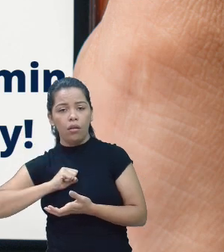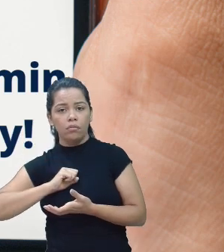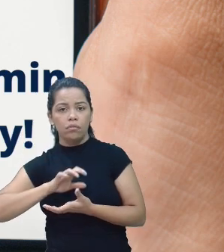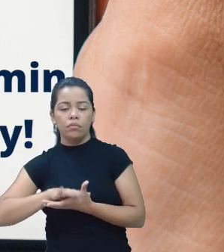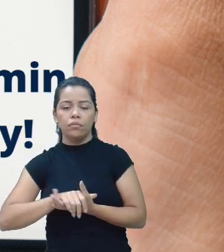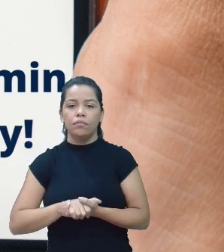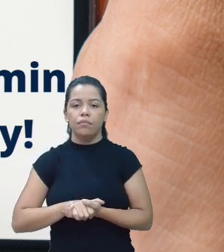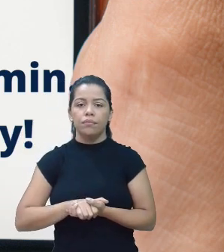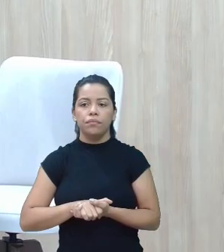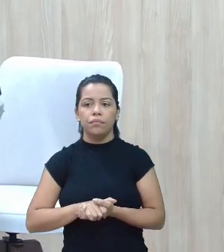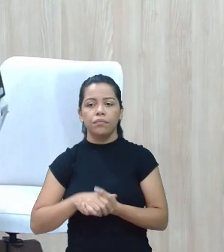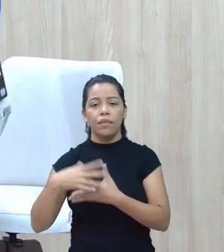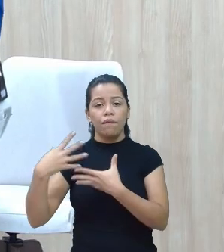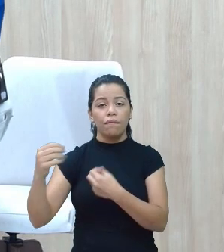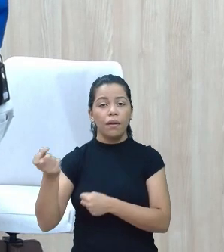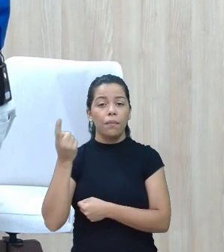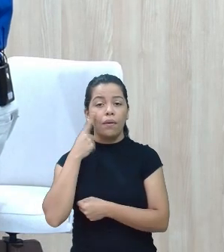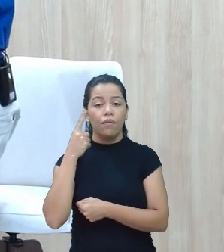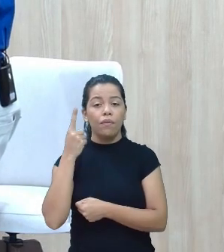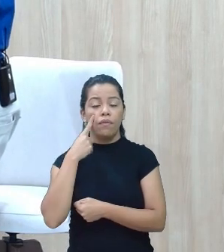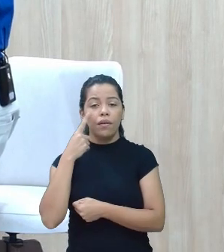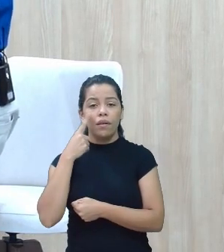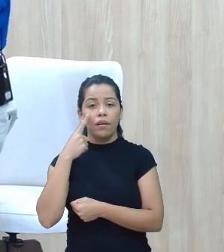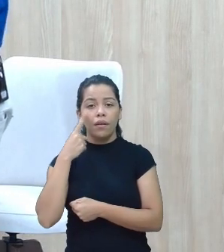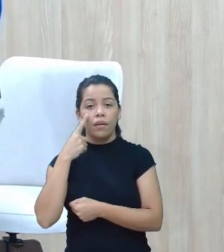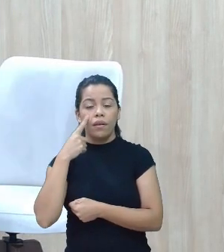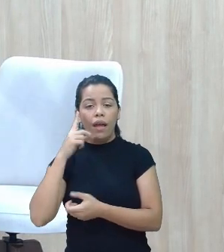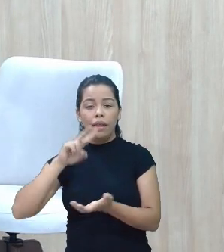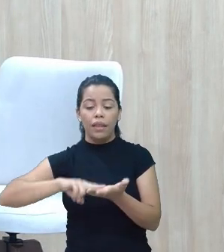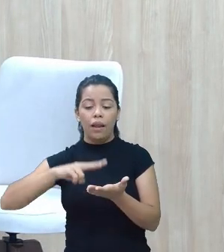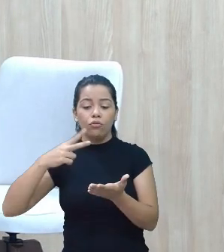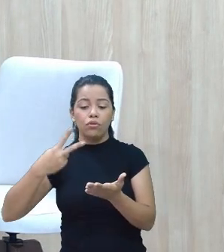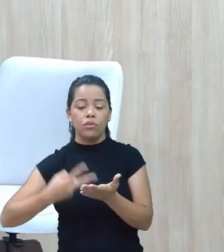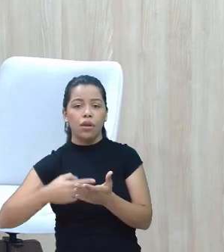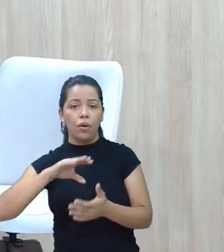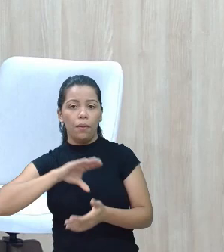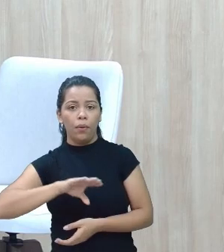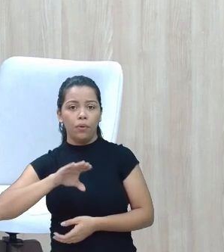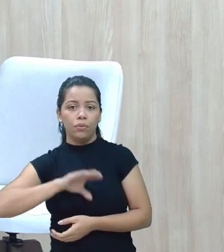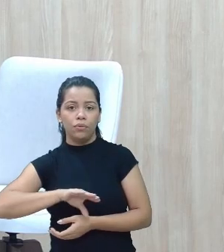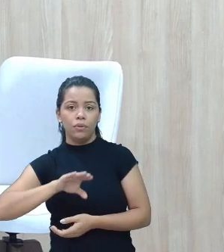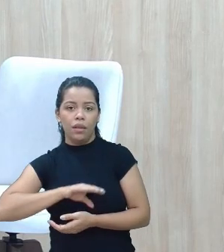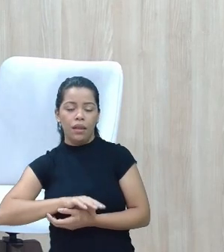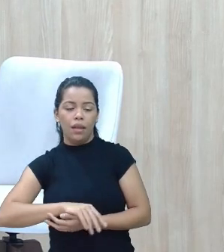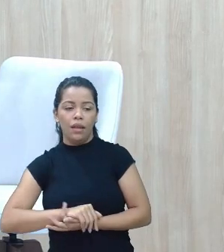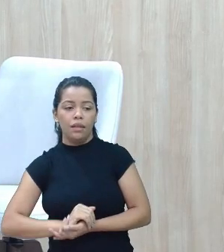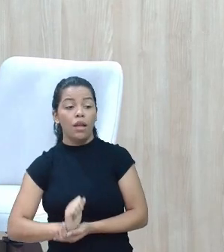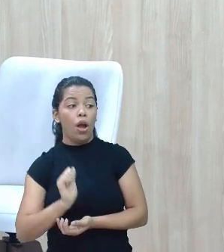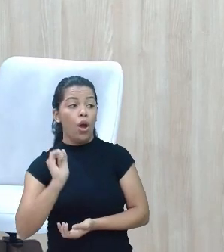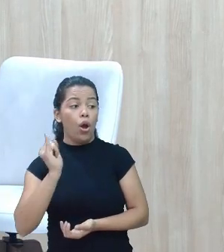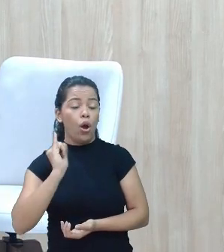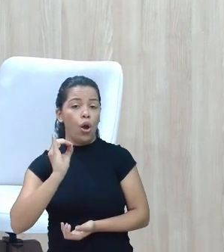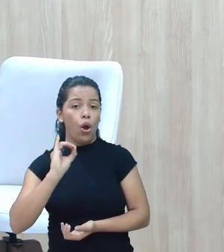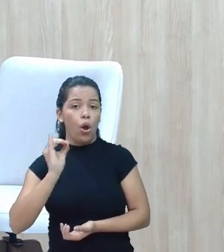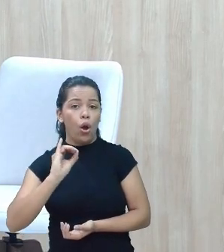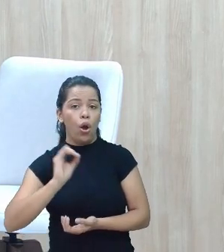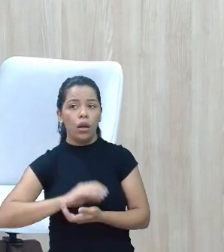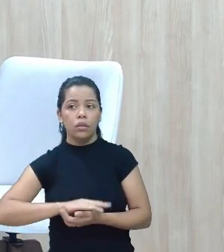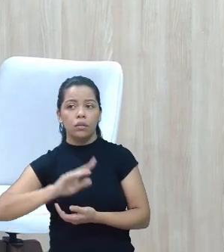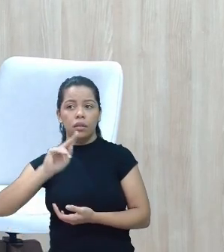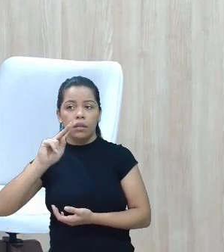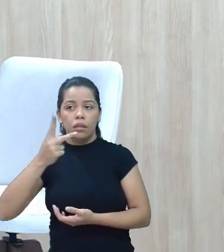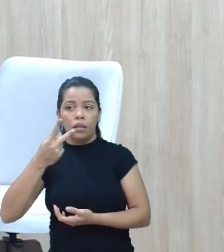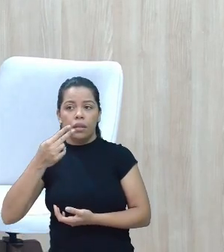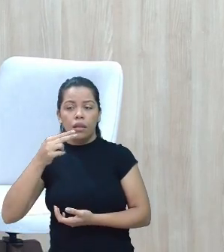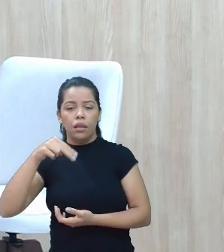she's all. Vamos ver isso aqui em português, ó. Hi. Hi, oi. Esse honey está escrito de